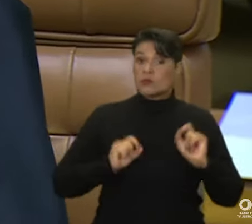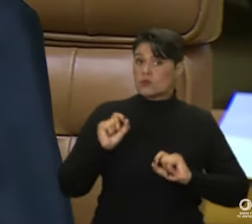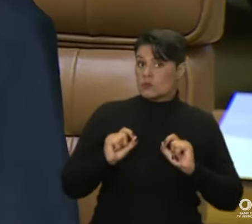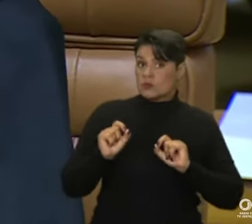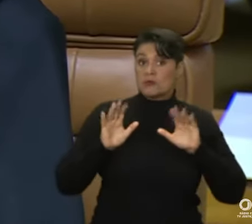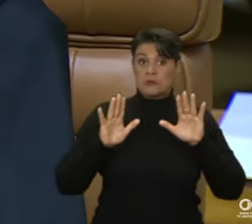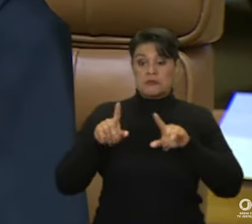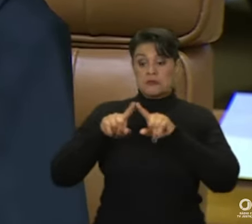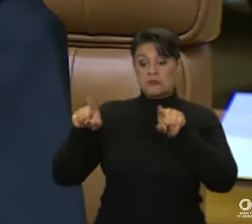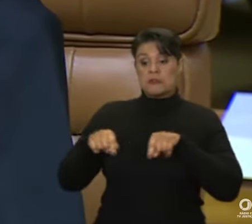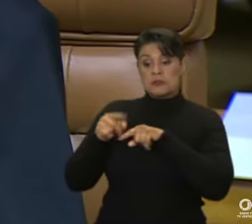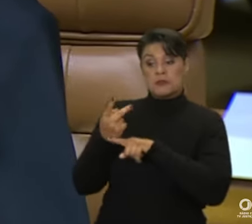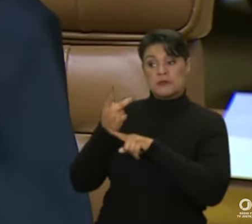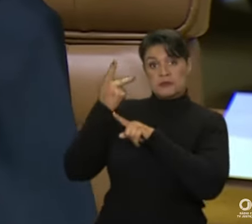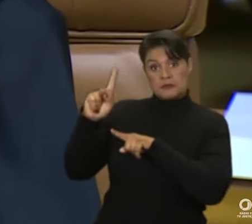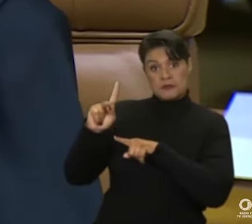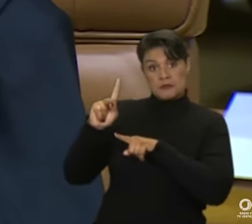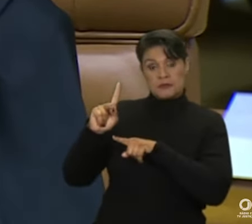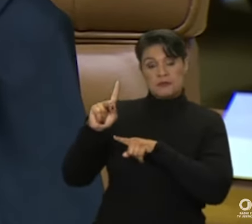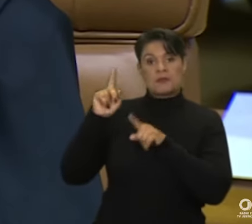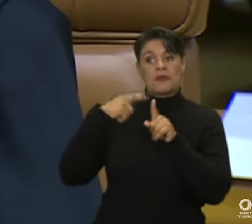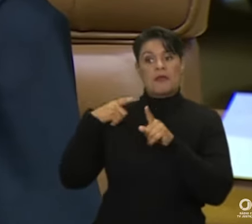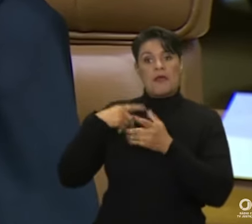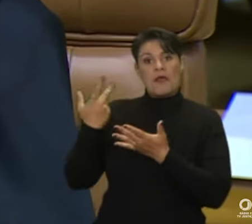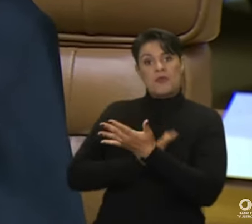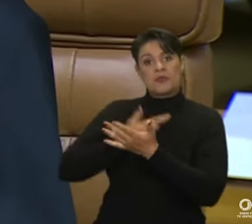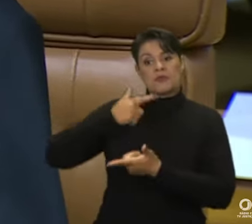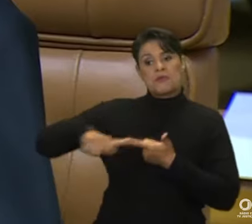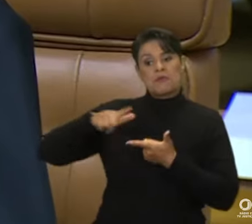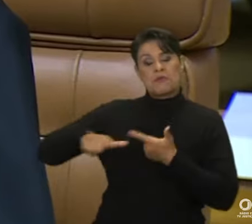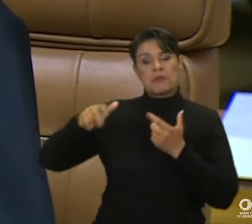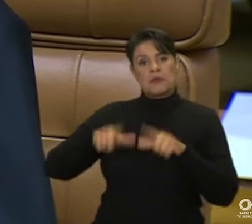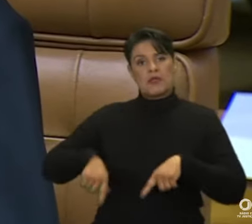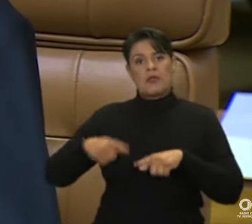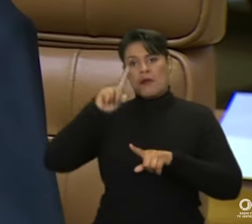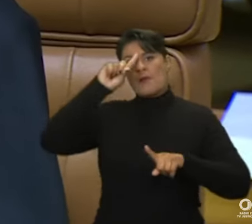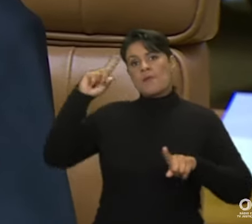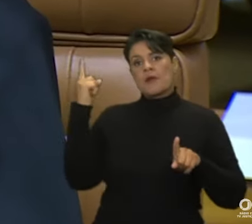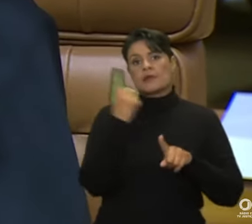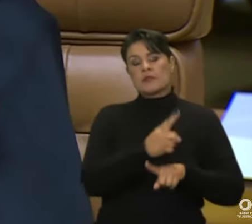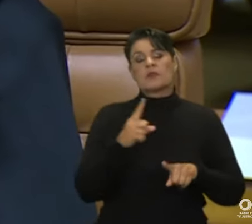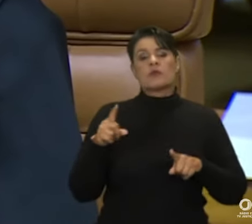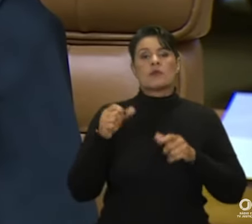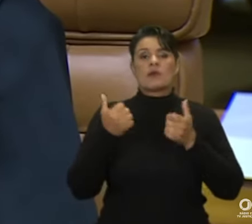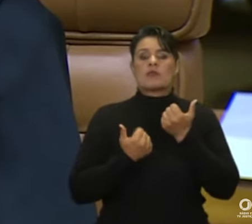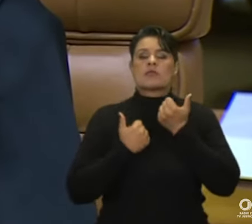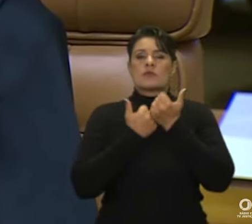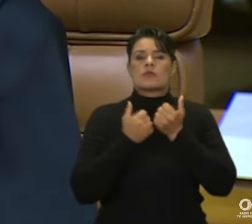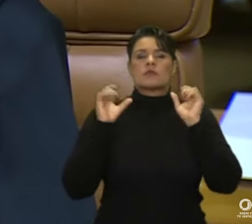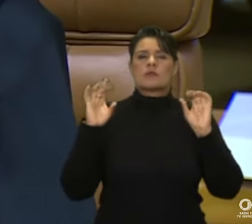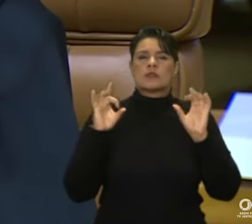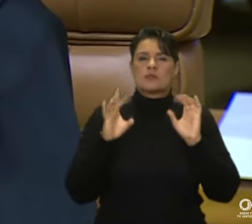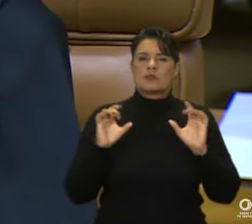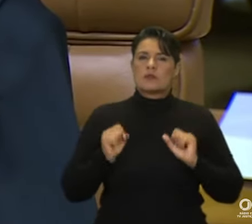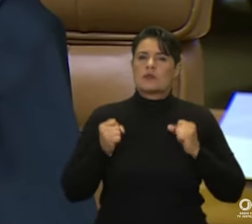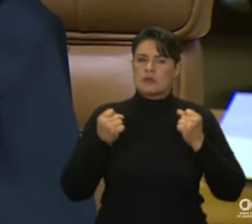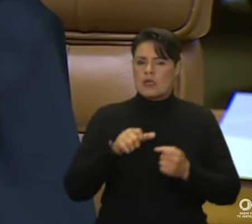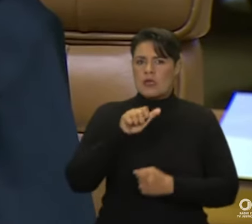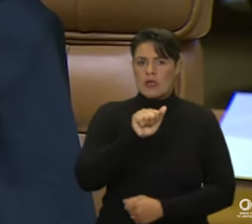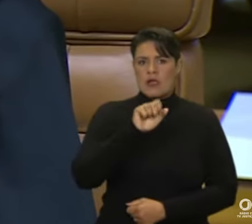teria cometido irregularidades ao determinar que a assessoria especial de enfrentamento à desinformação,